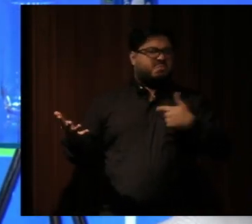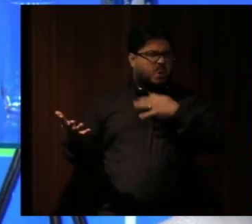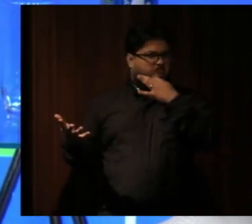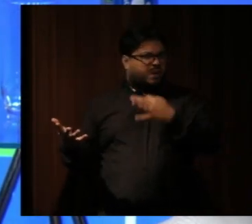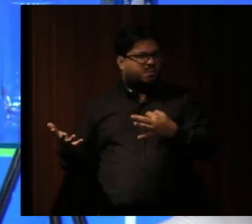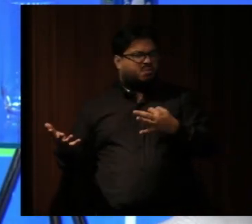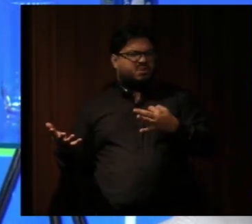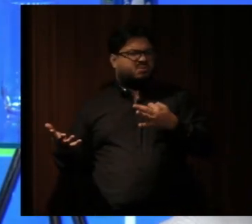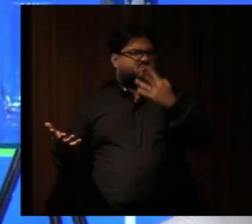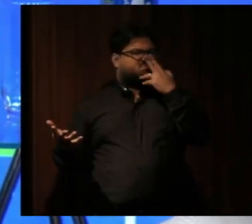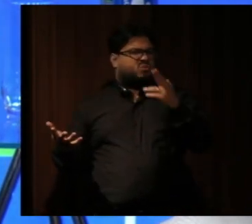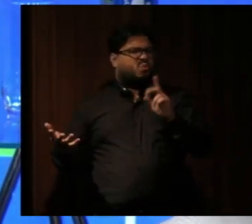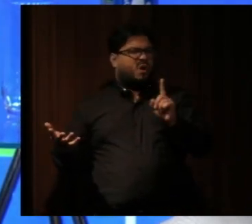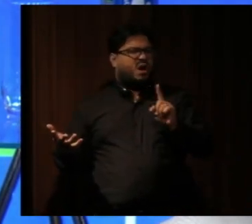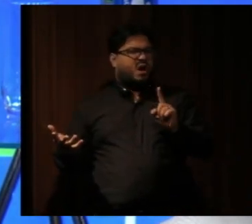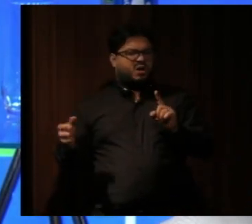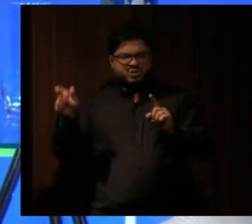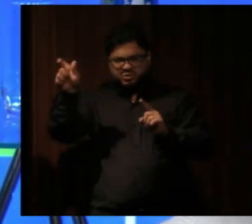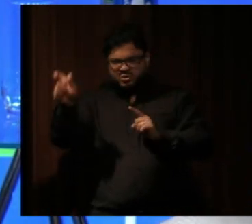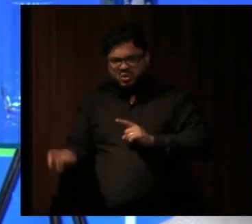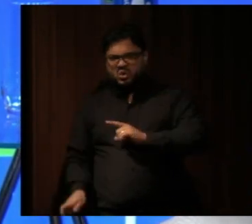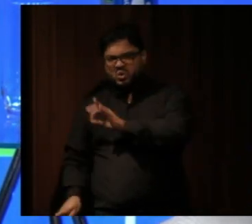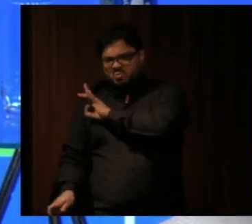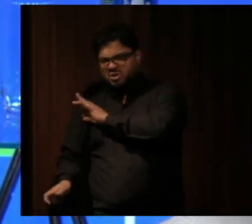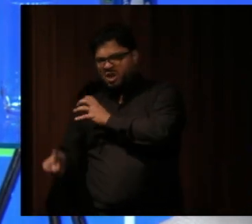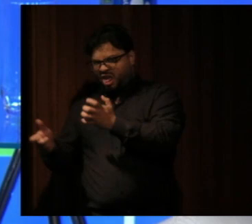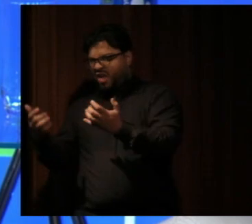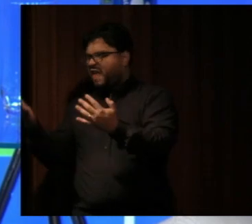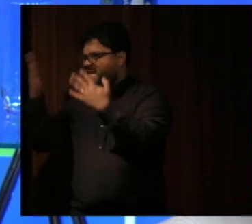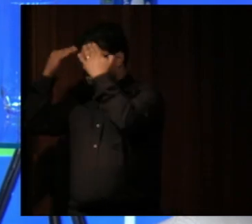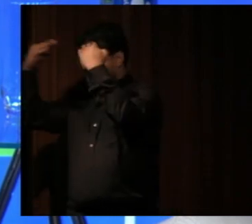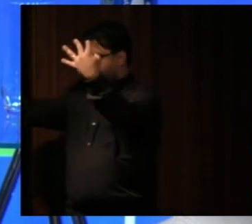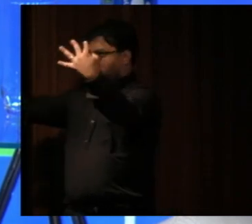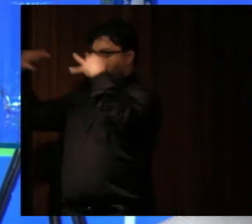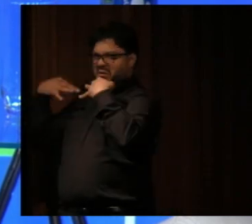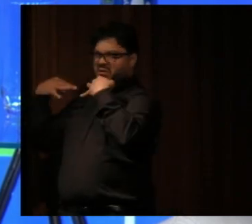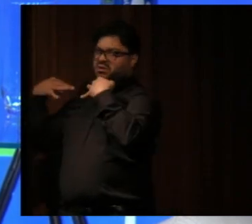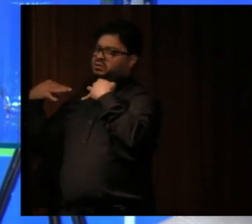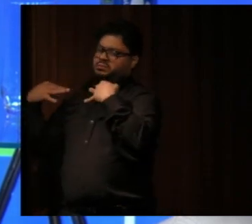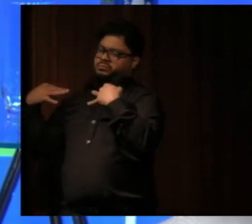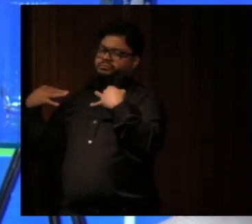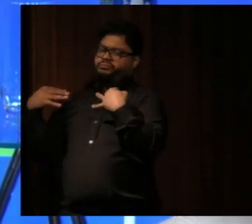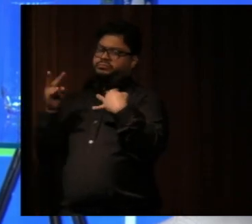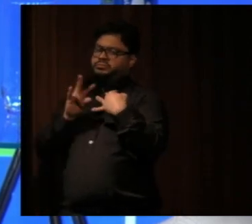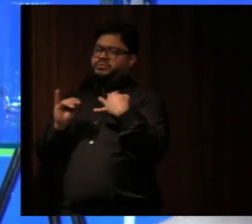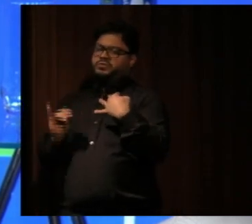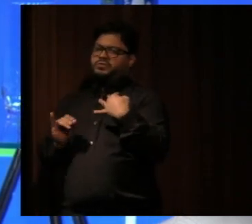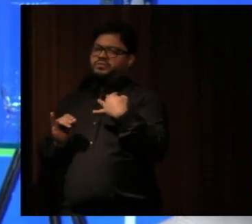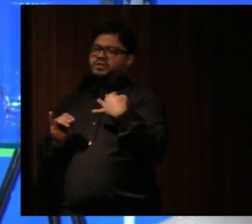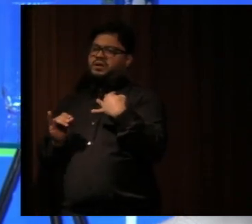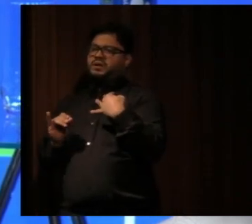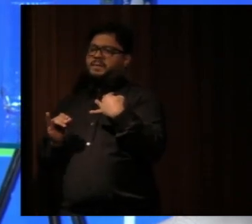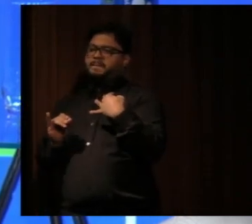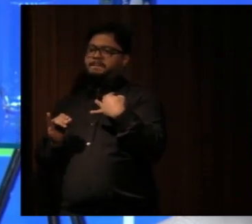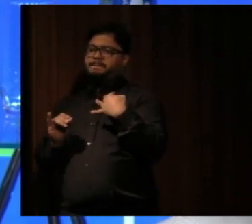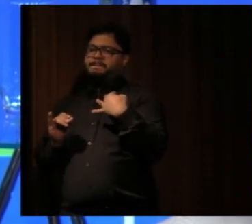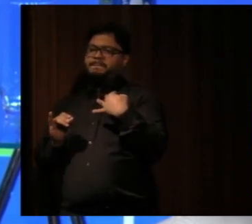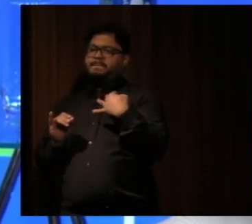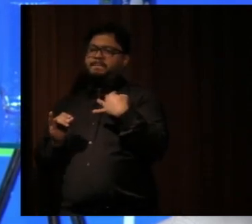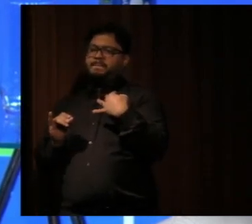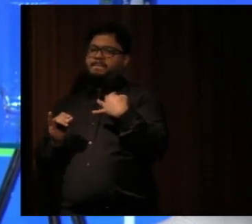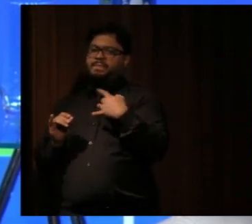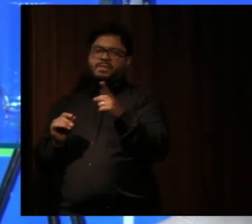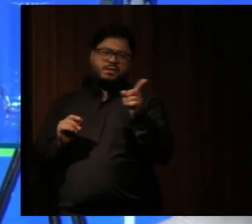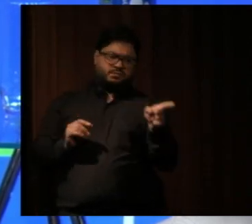opinião não acho que o o policial que quer fama ele vá ele vá buscar isso no no